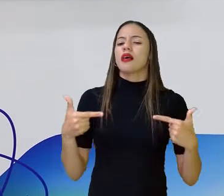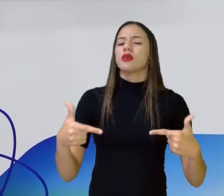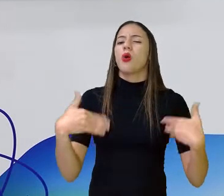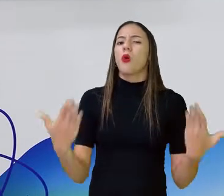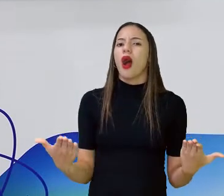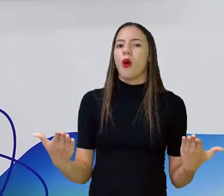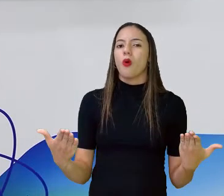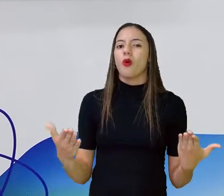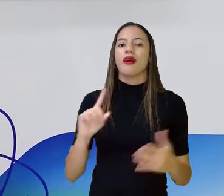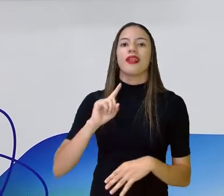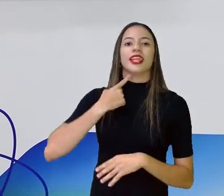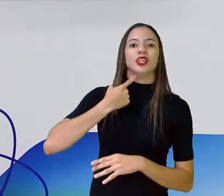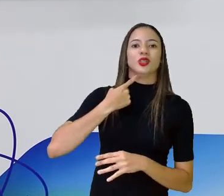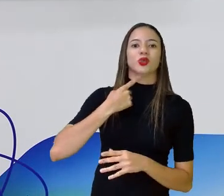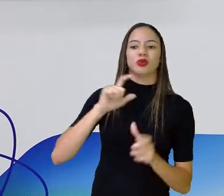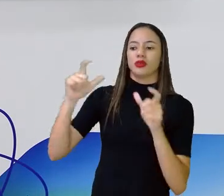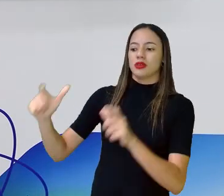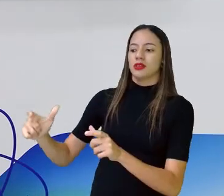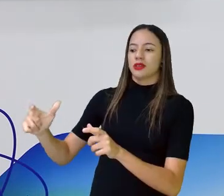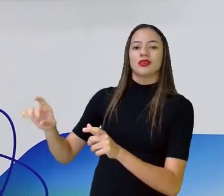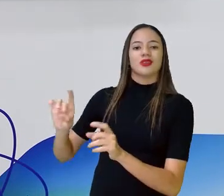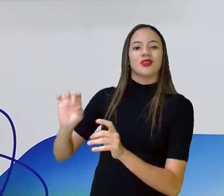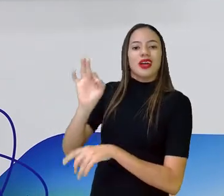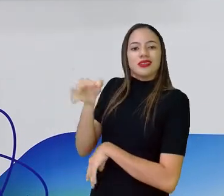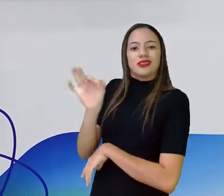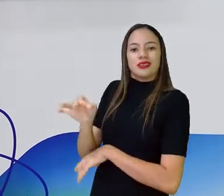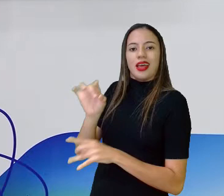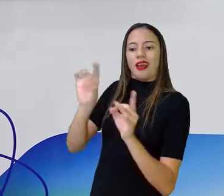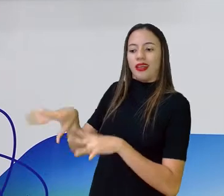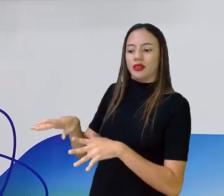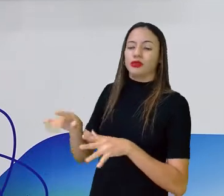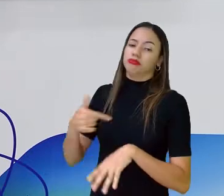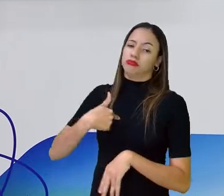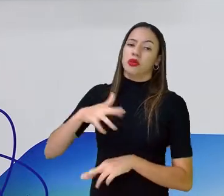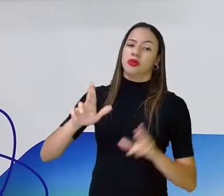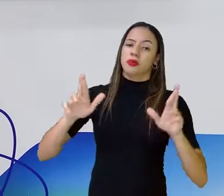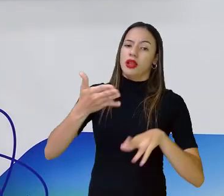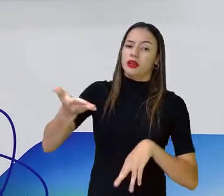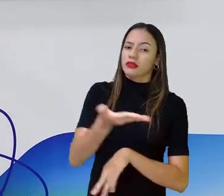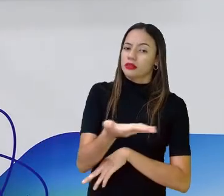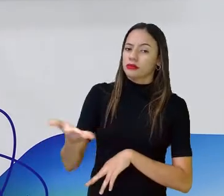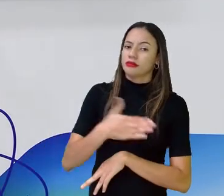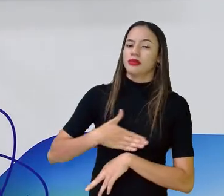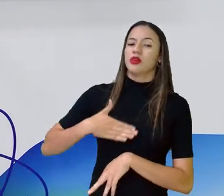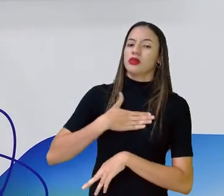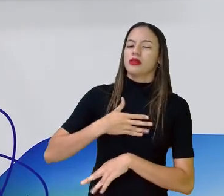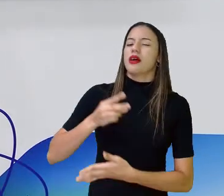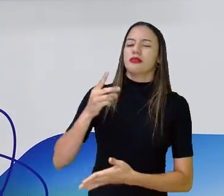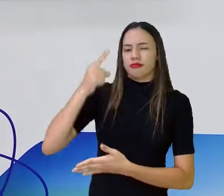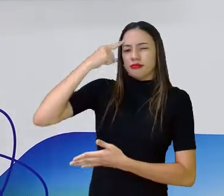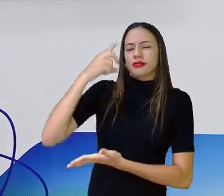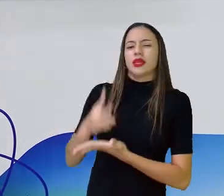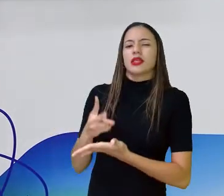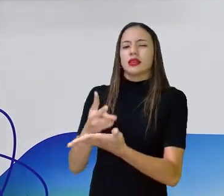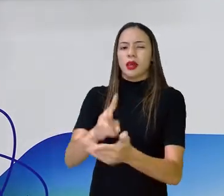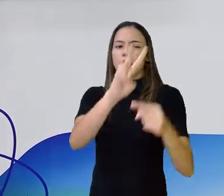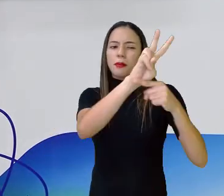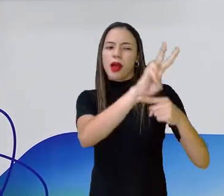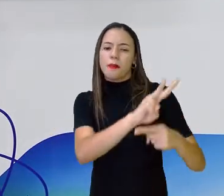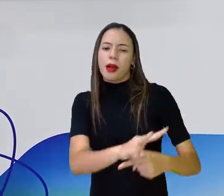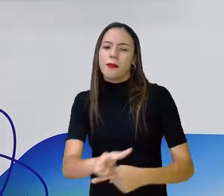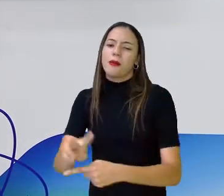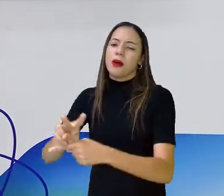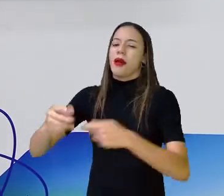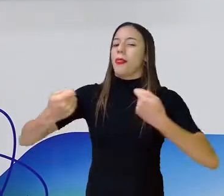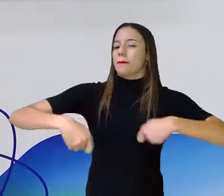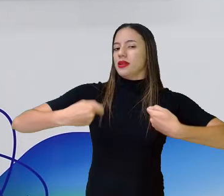o lixo no lixo. Mas é isso, gente. Espero que vocês tenham gostado. Pensem sempre na preservação. Preservar. A